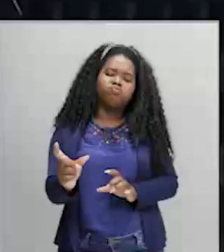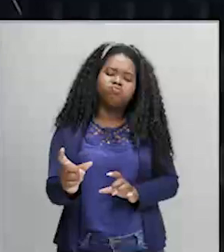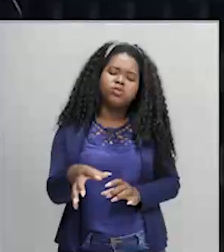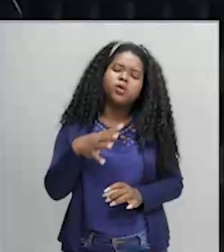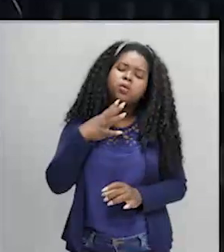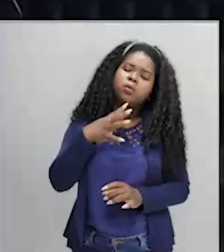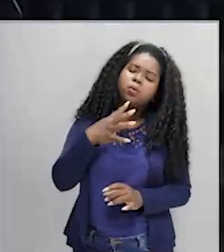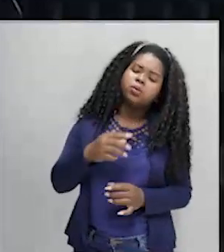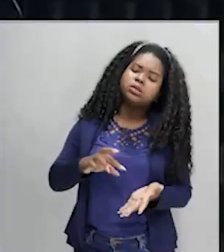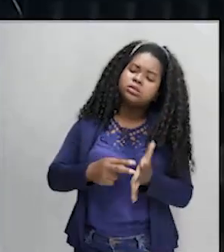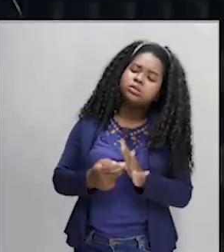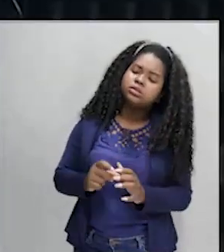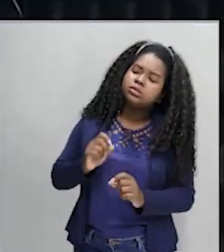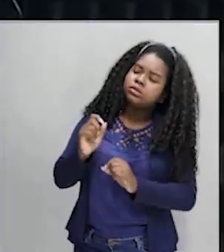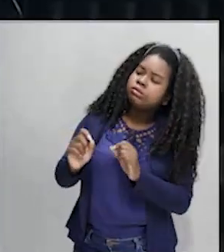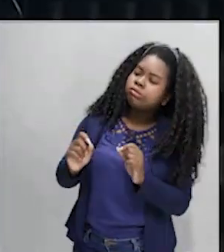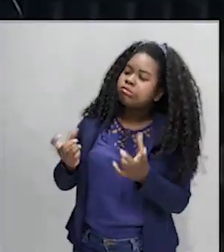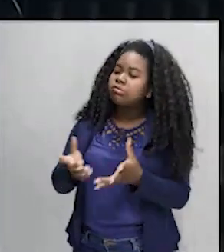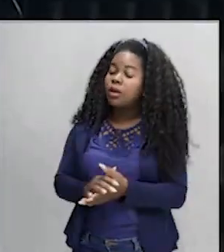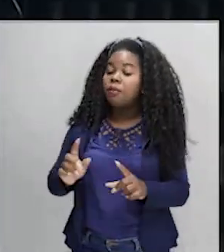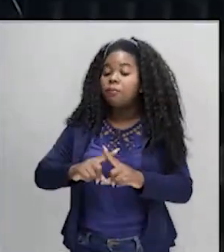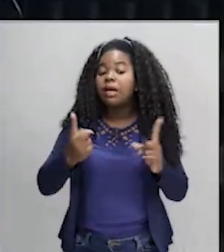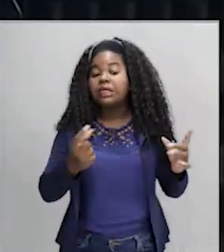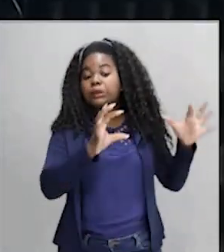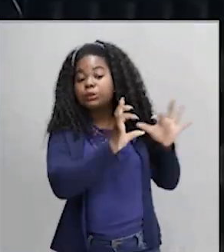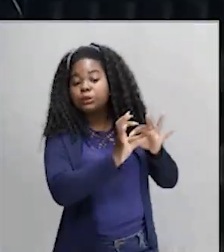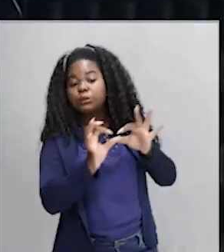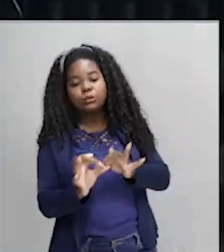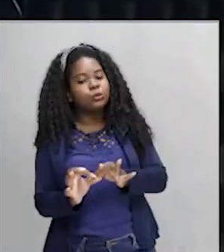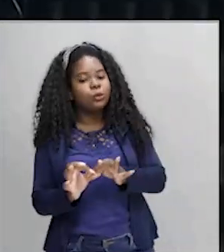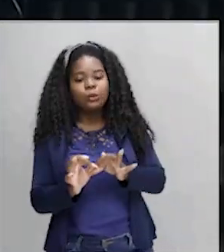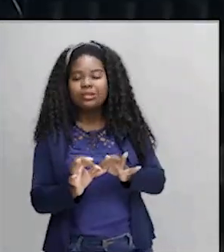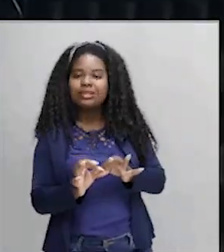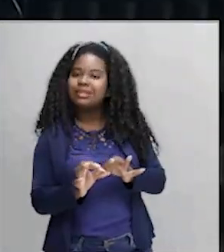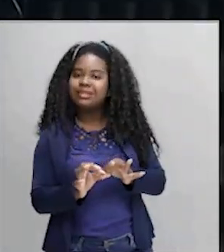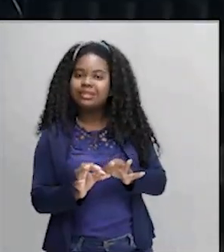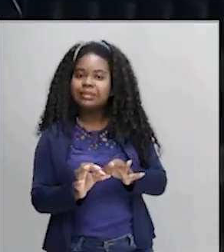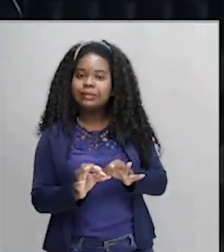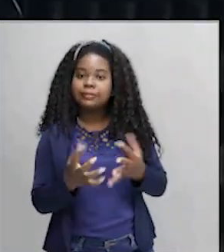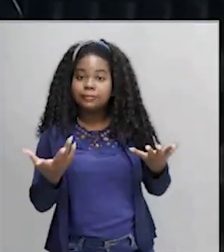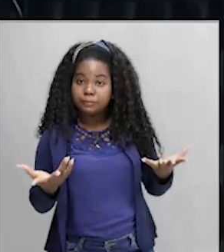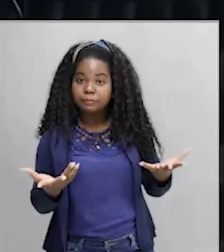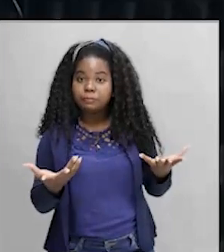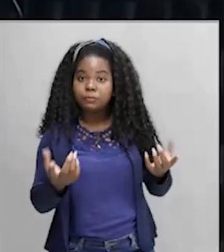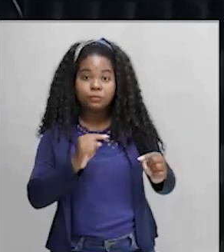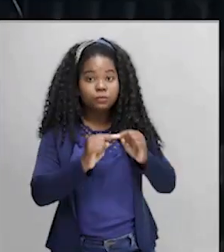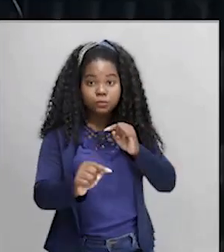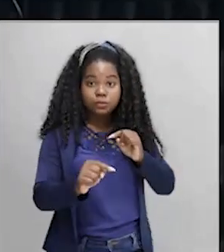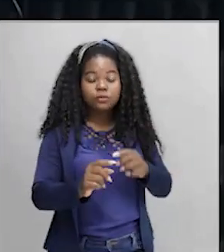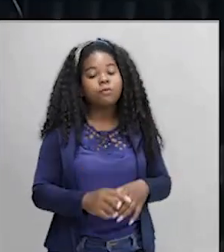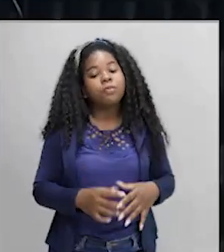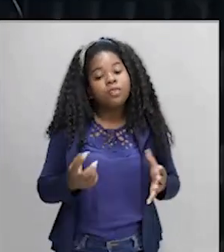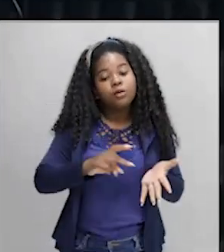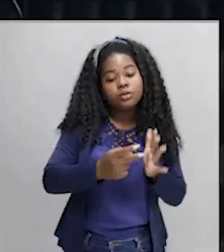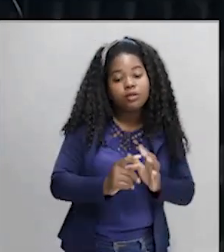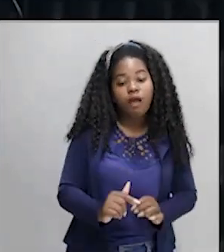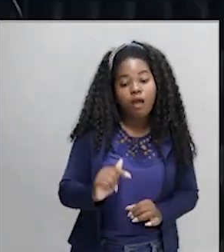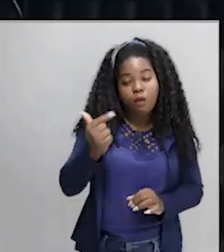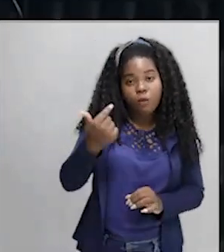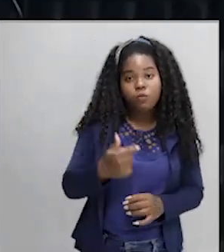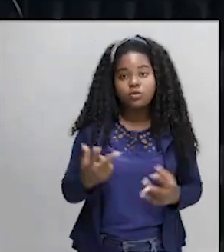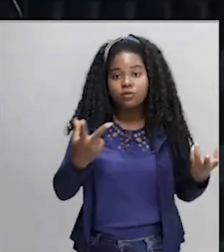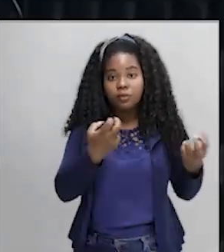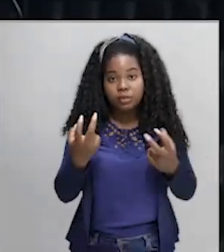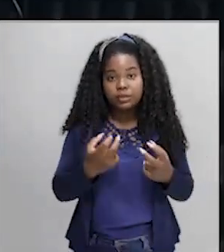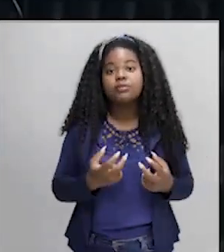coisa, mas o contexto não está encaixando, então quer dizer que o significado é outro. Então você vai perceber por essas pistas. A